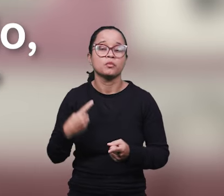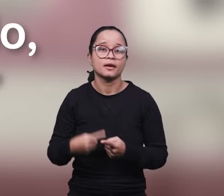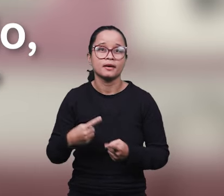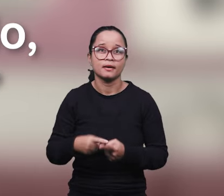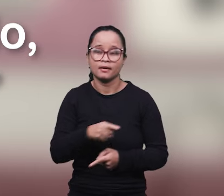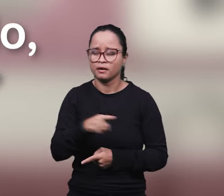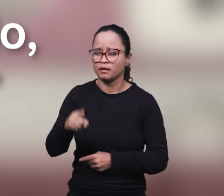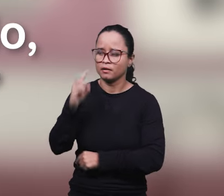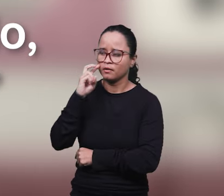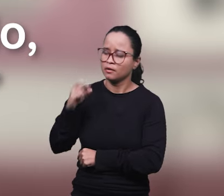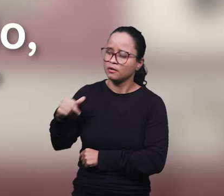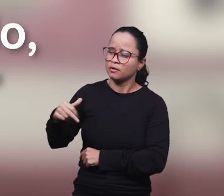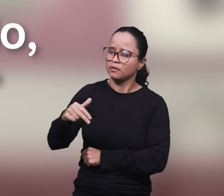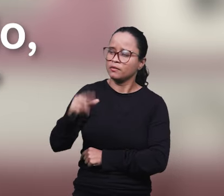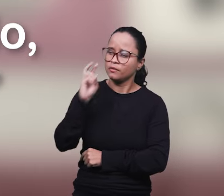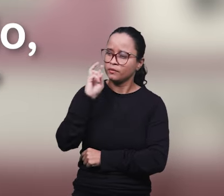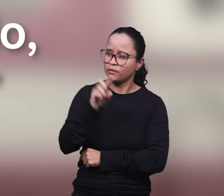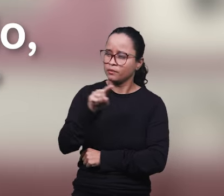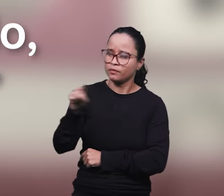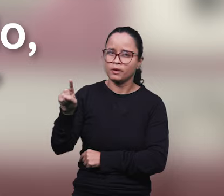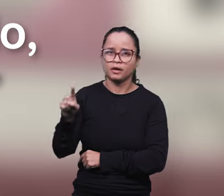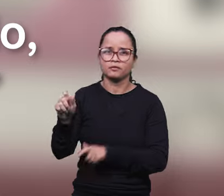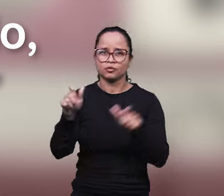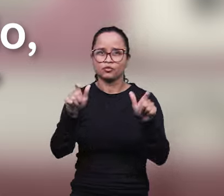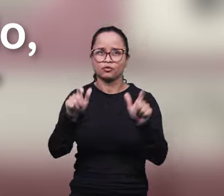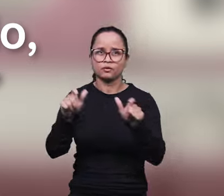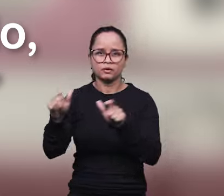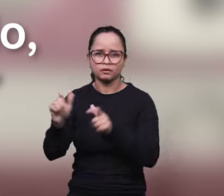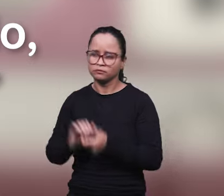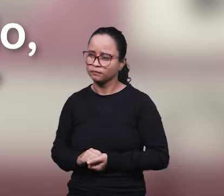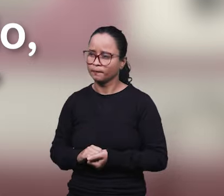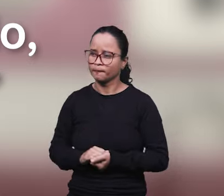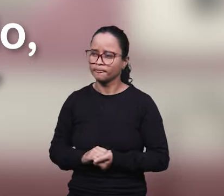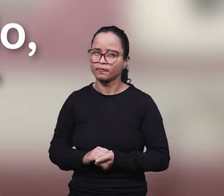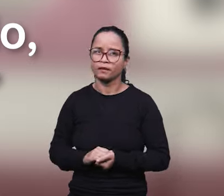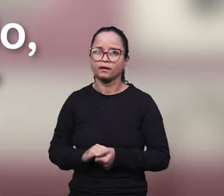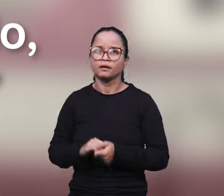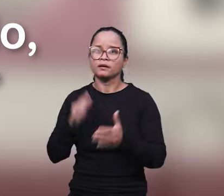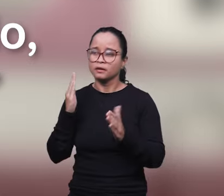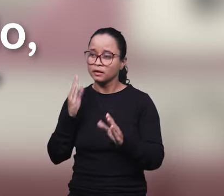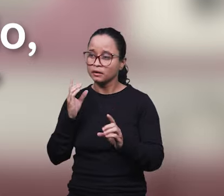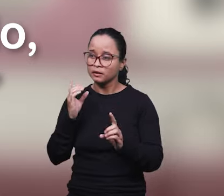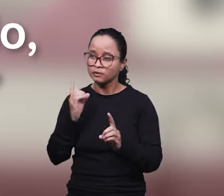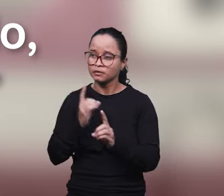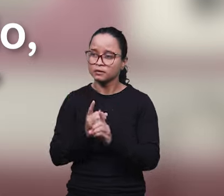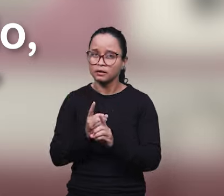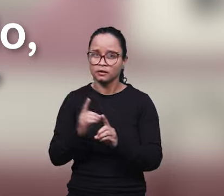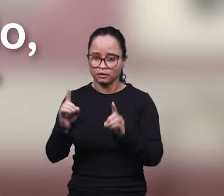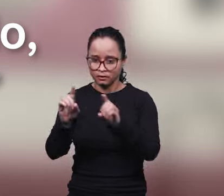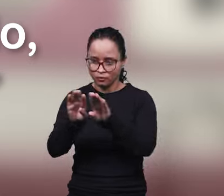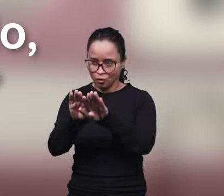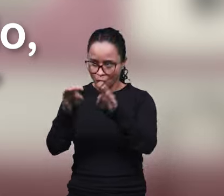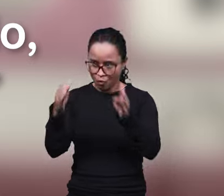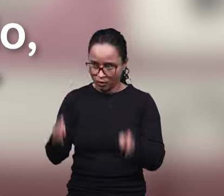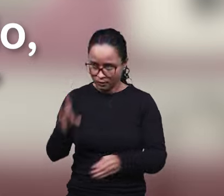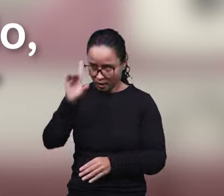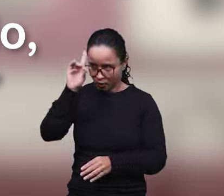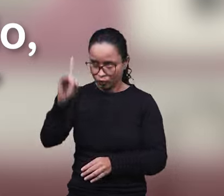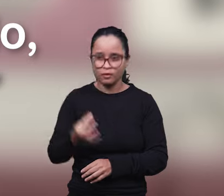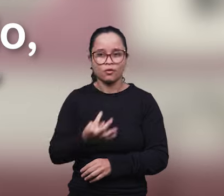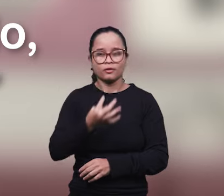passando eu e vendo os vossos santuários achei também o altar em que estava escrito ao Deus